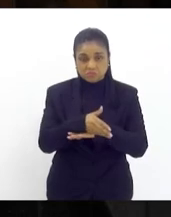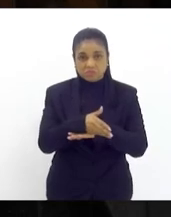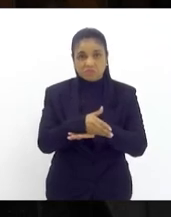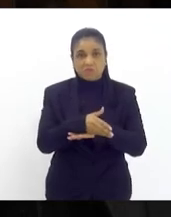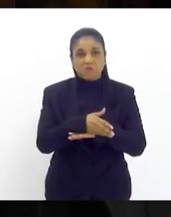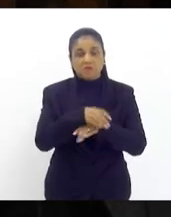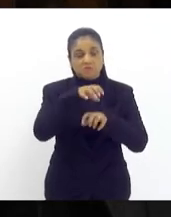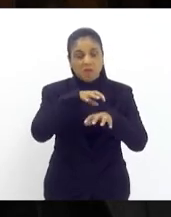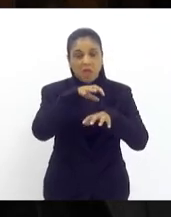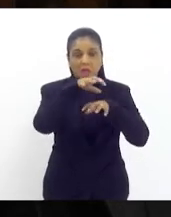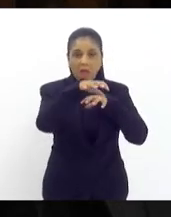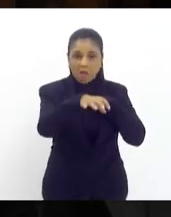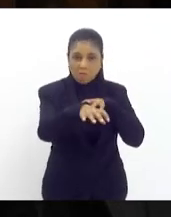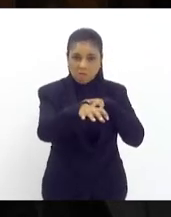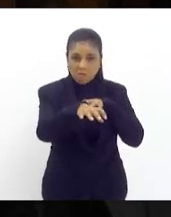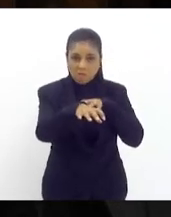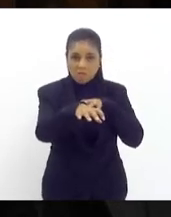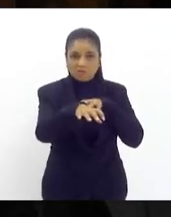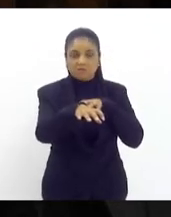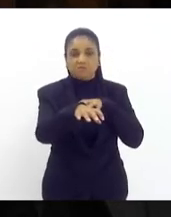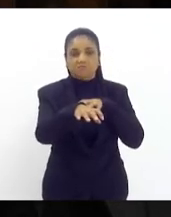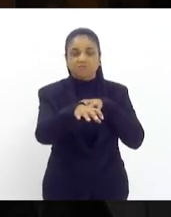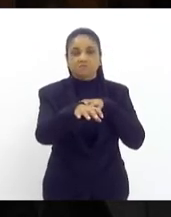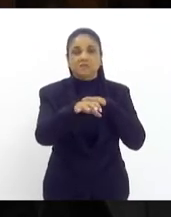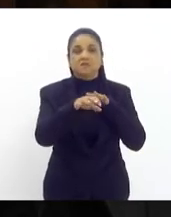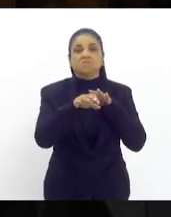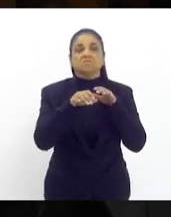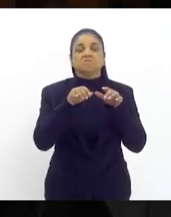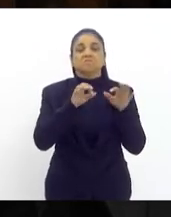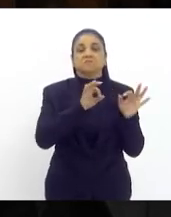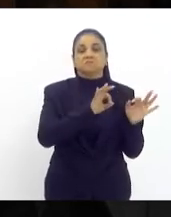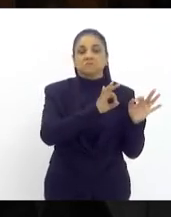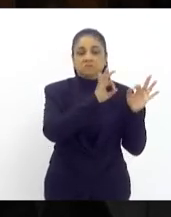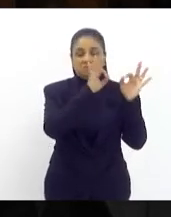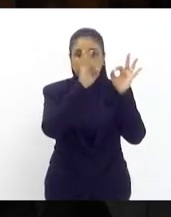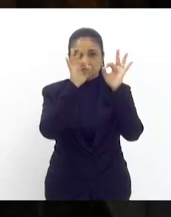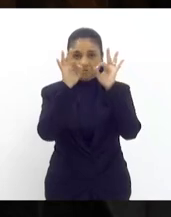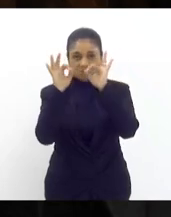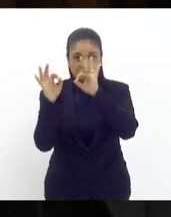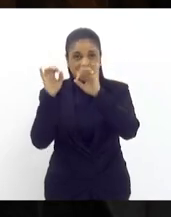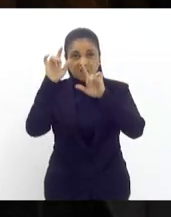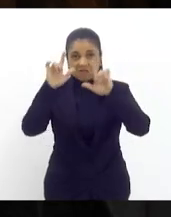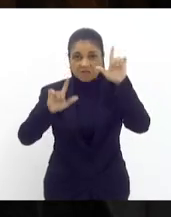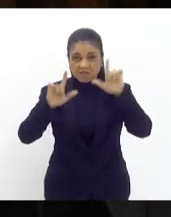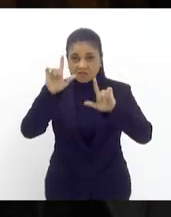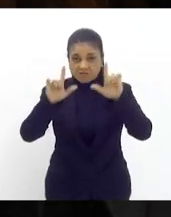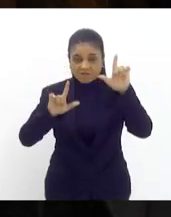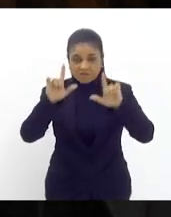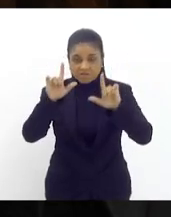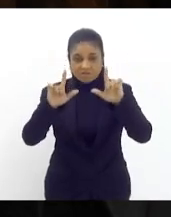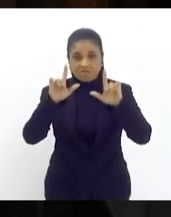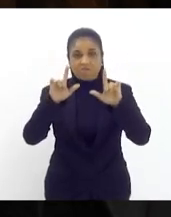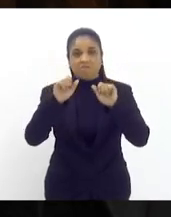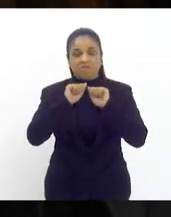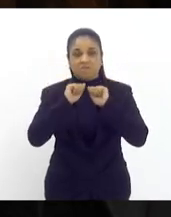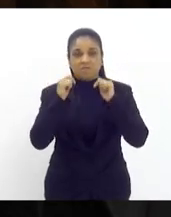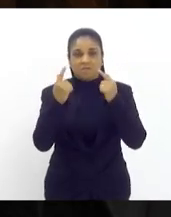remota senhoras e senhores telespectadores da TV alerj